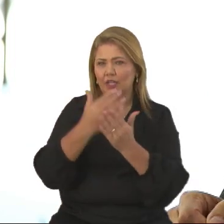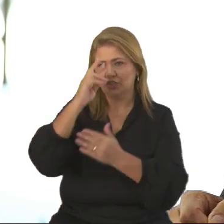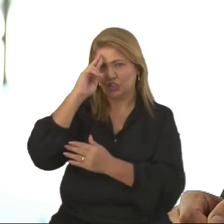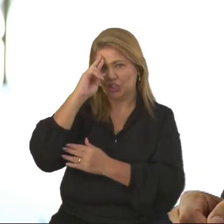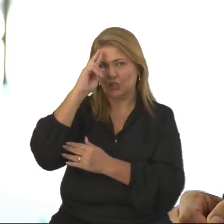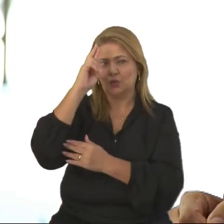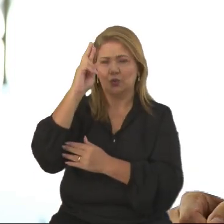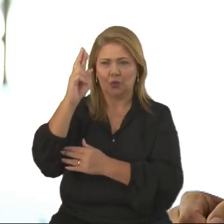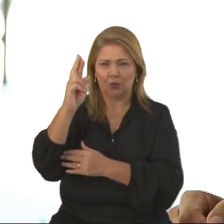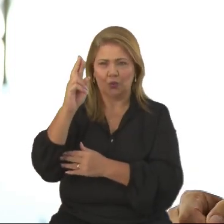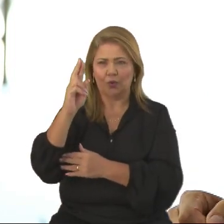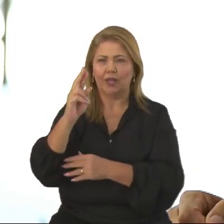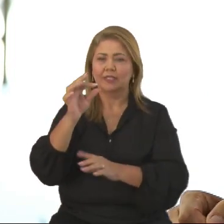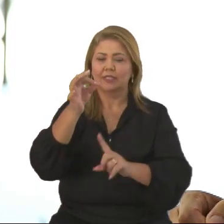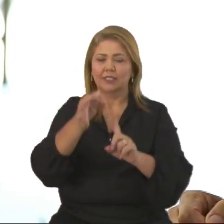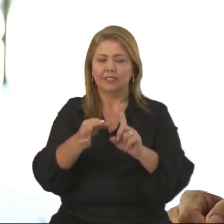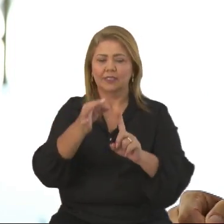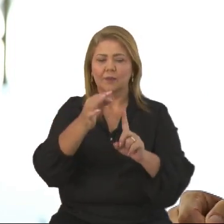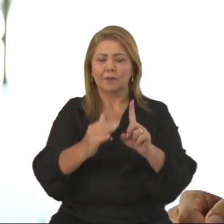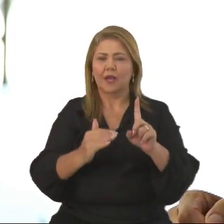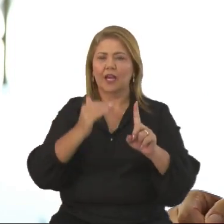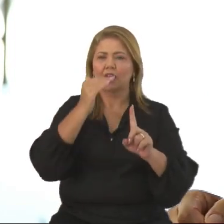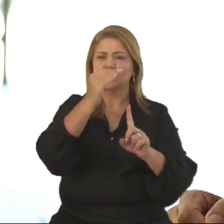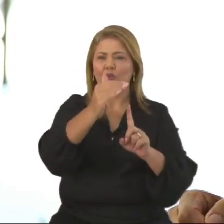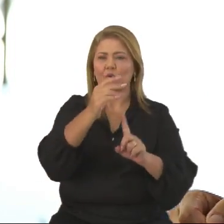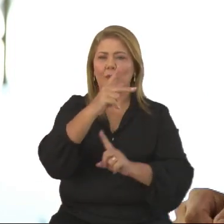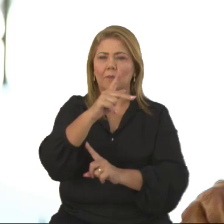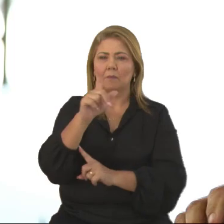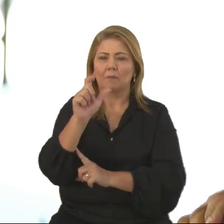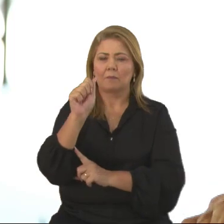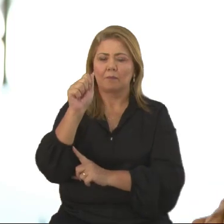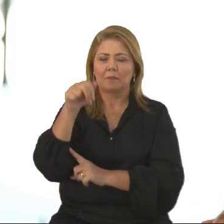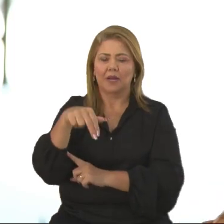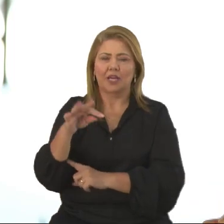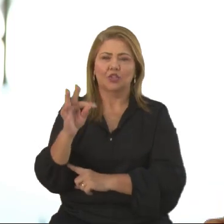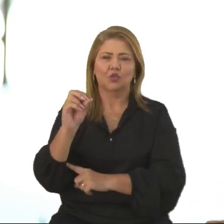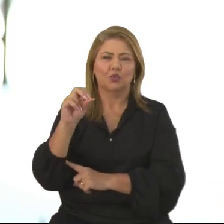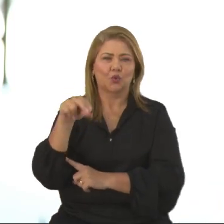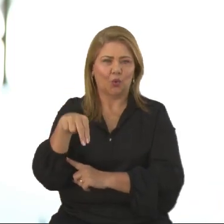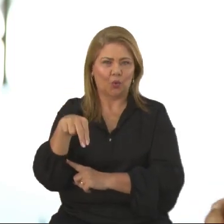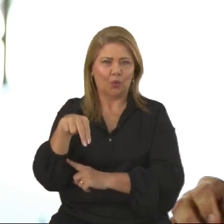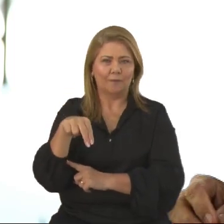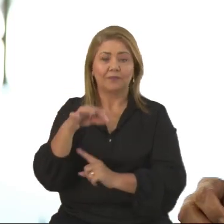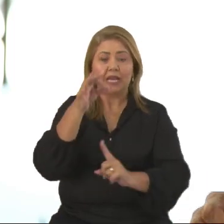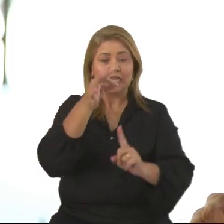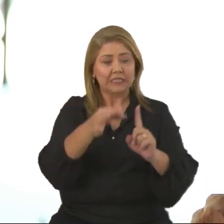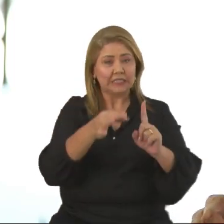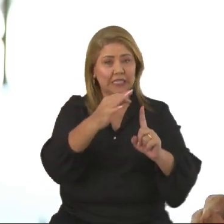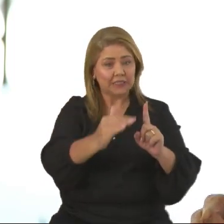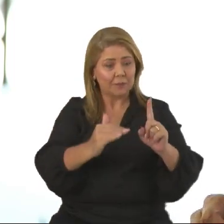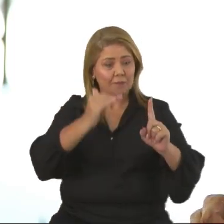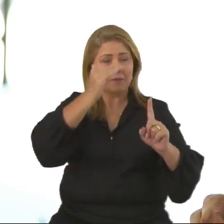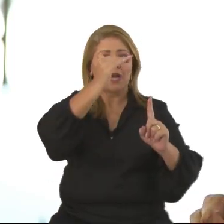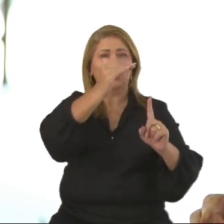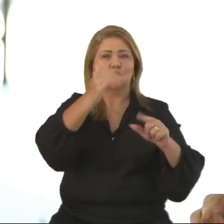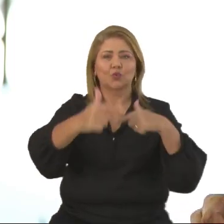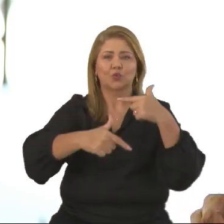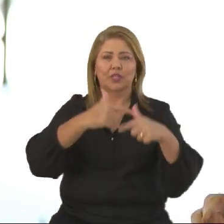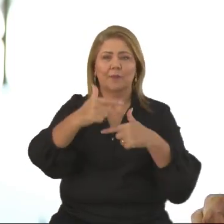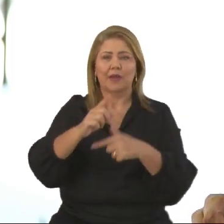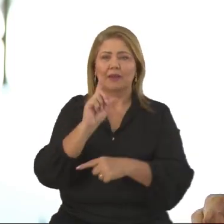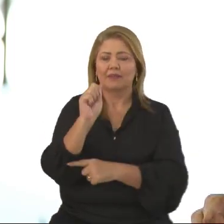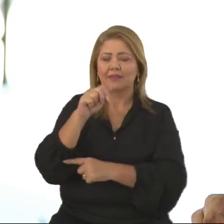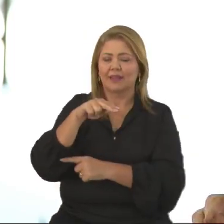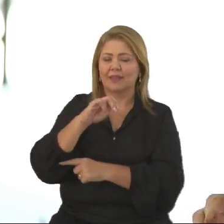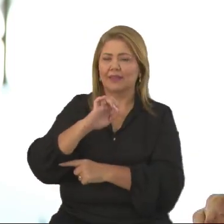18, desembargador Platon Teixeira de Azevedo Filho. Os desembargadores do trabalho, Daniel Viana